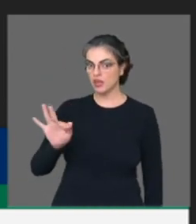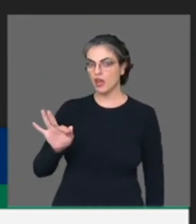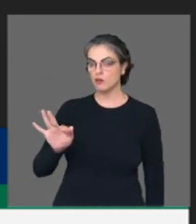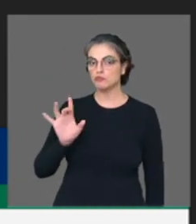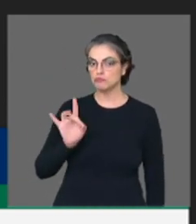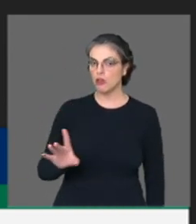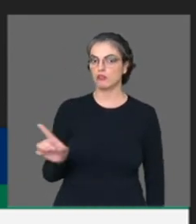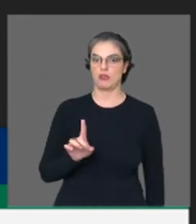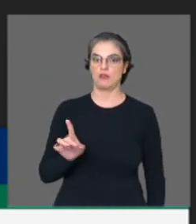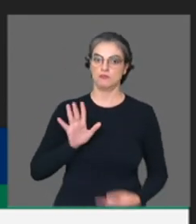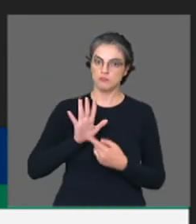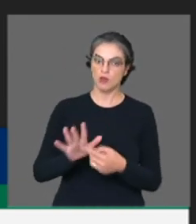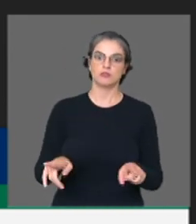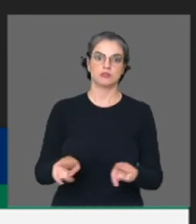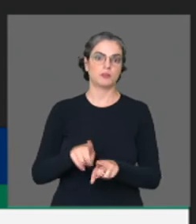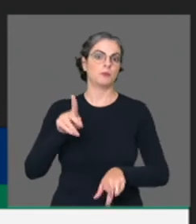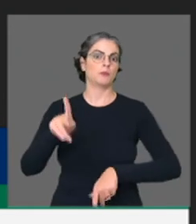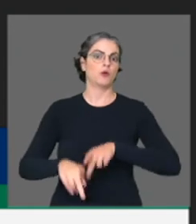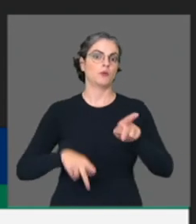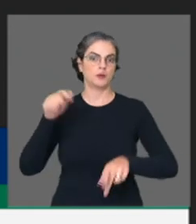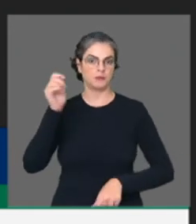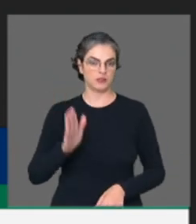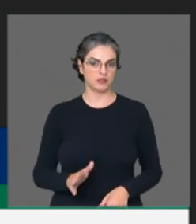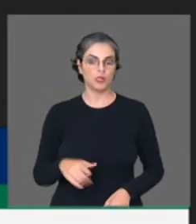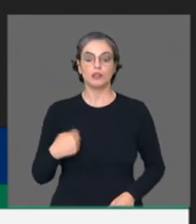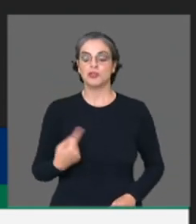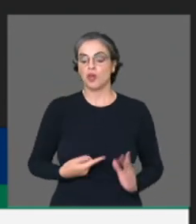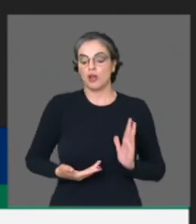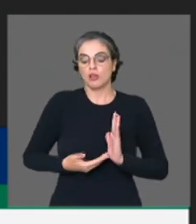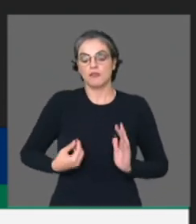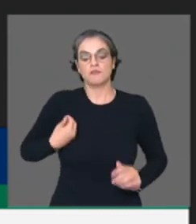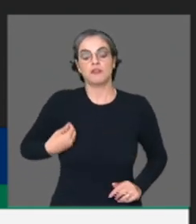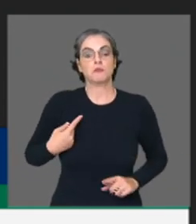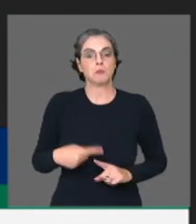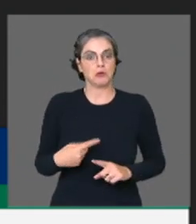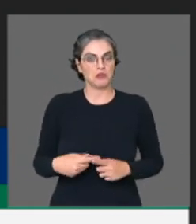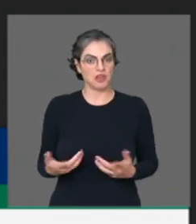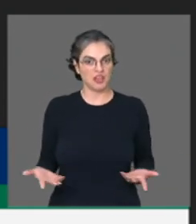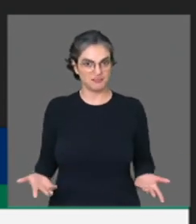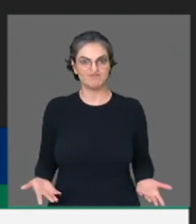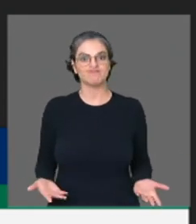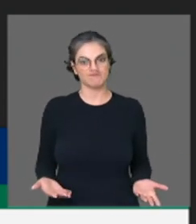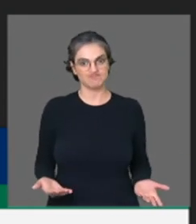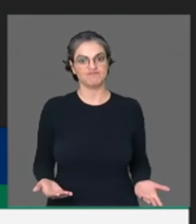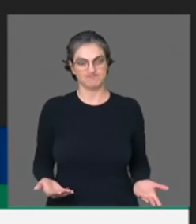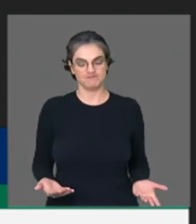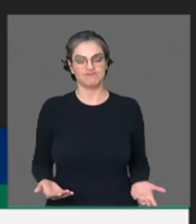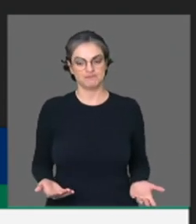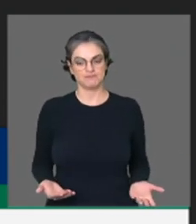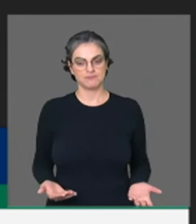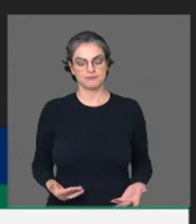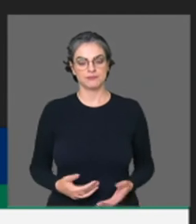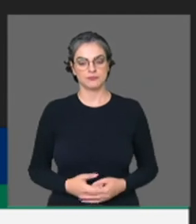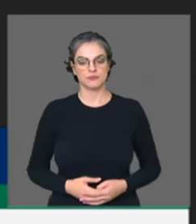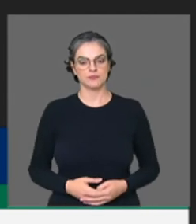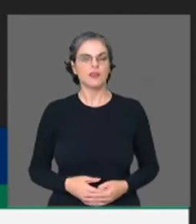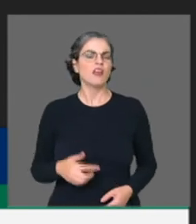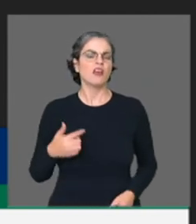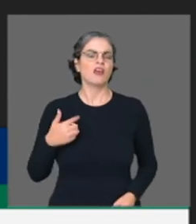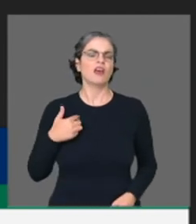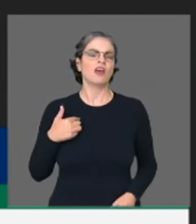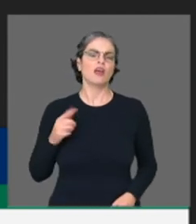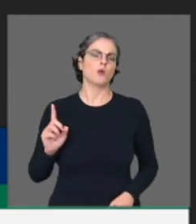brasileira, para que serve a Câmara dos Deputados. Eu quero não defender o deputado